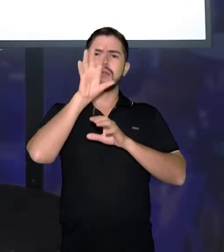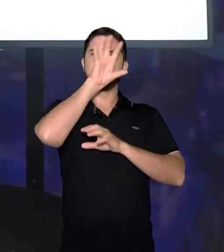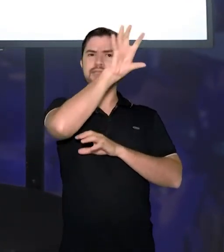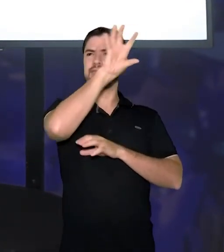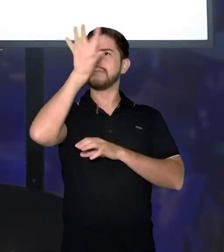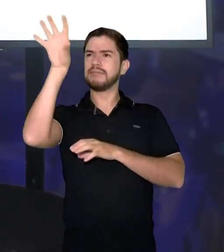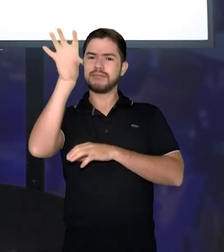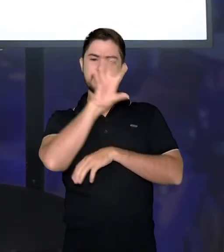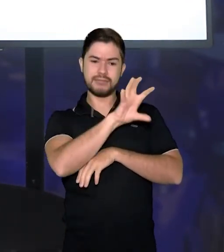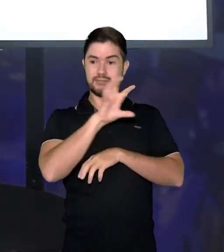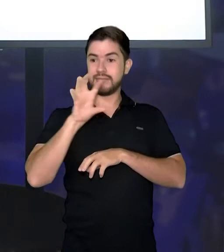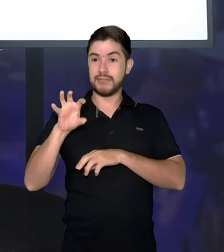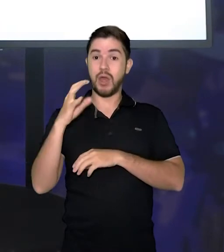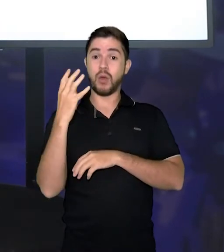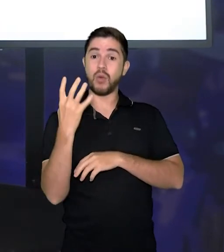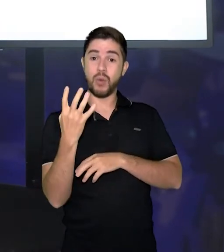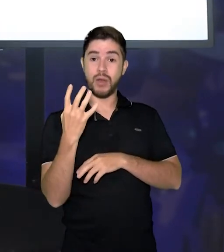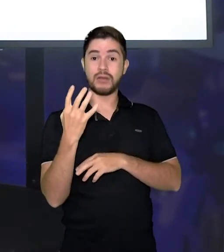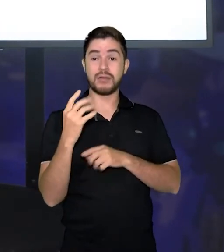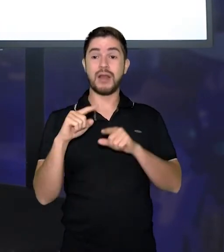eu vou ter